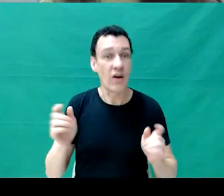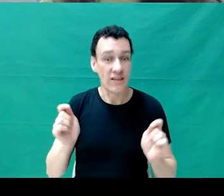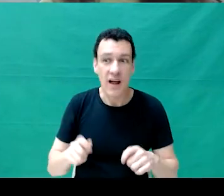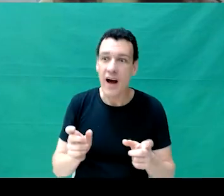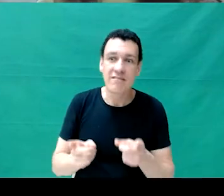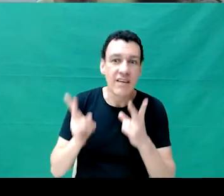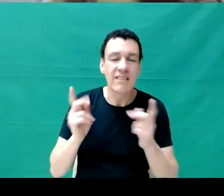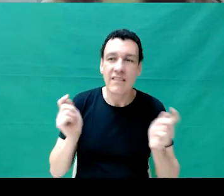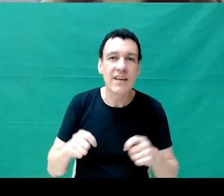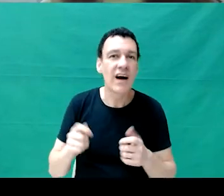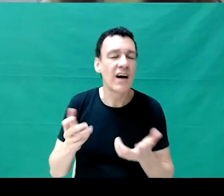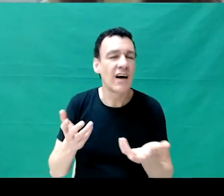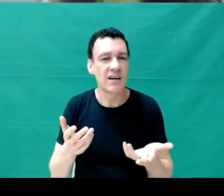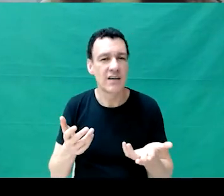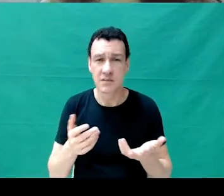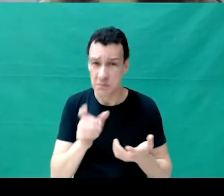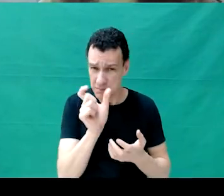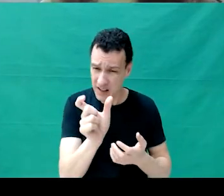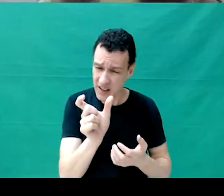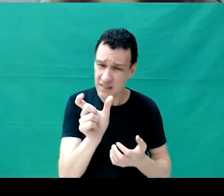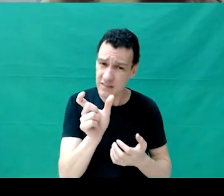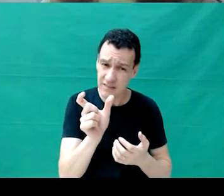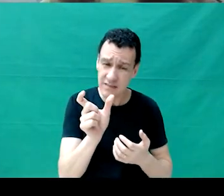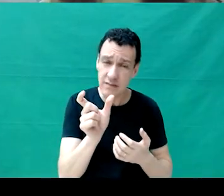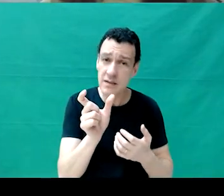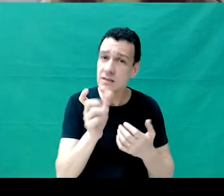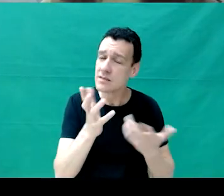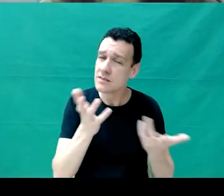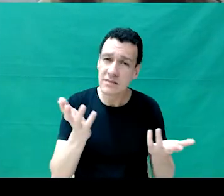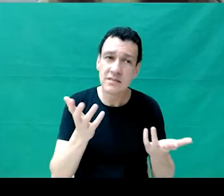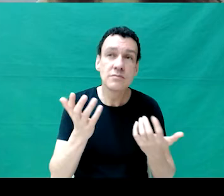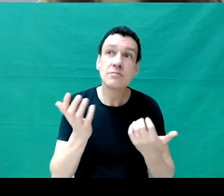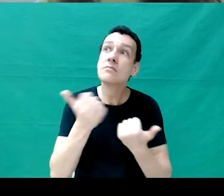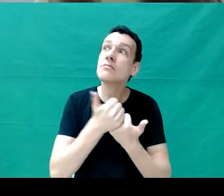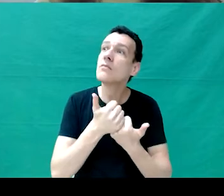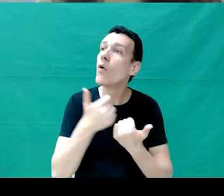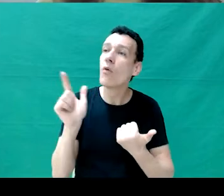Então, não usar esse termo, não tem nem o que substituir, é não usar mesmo.